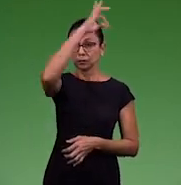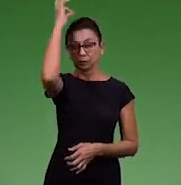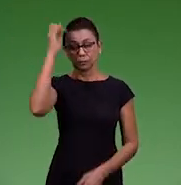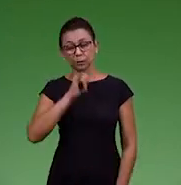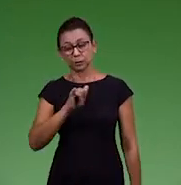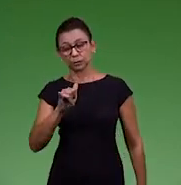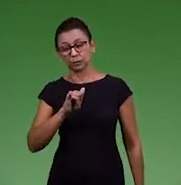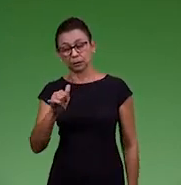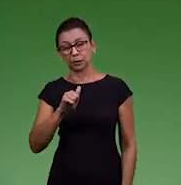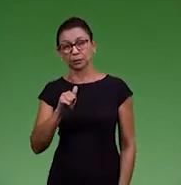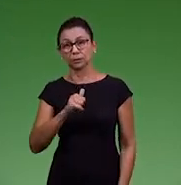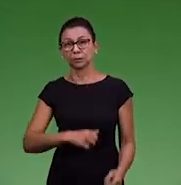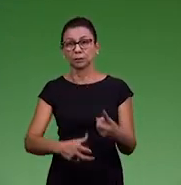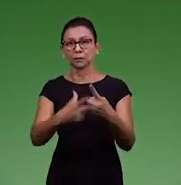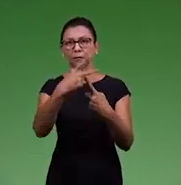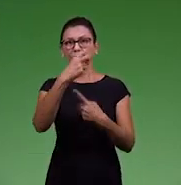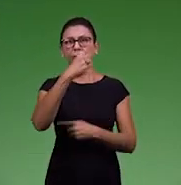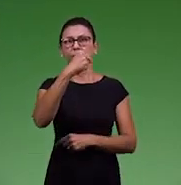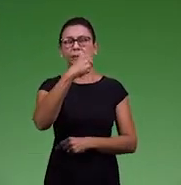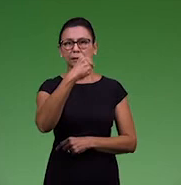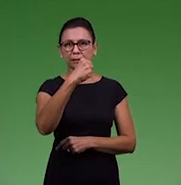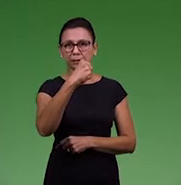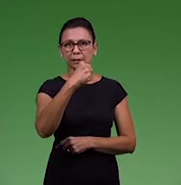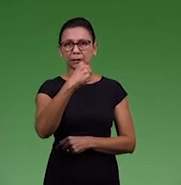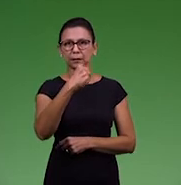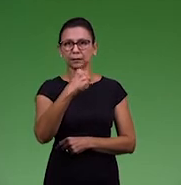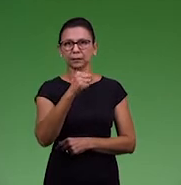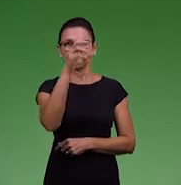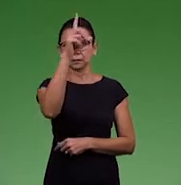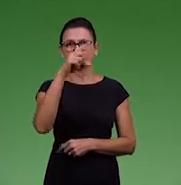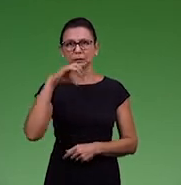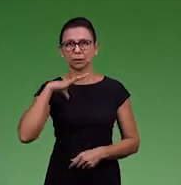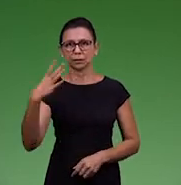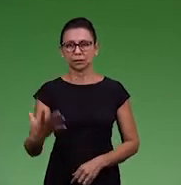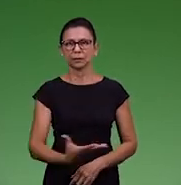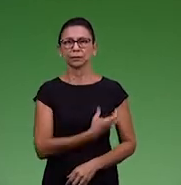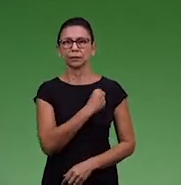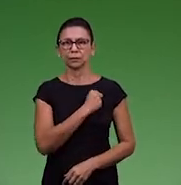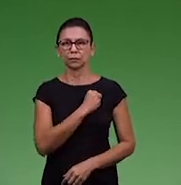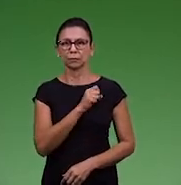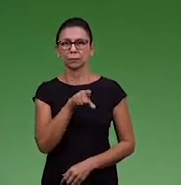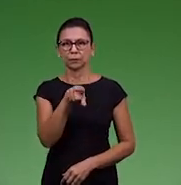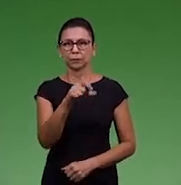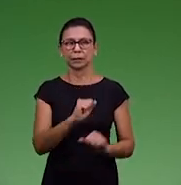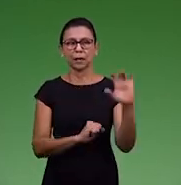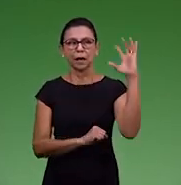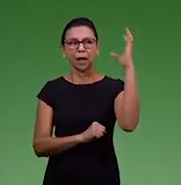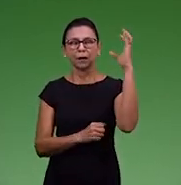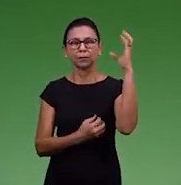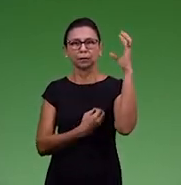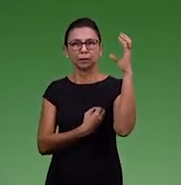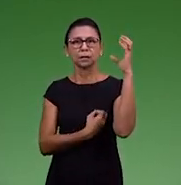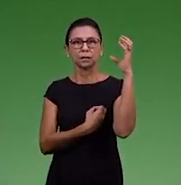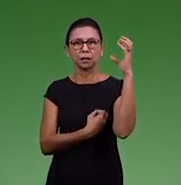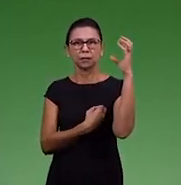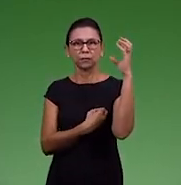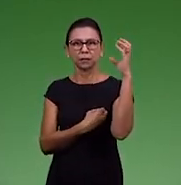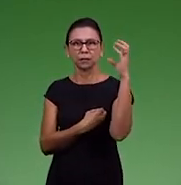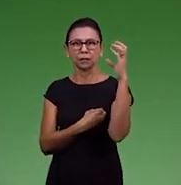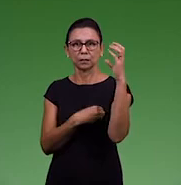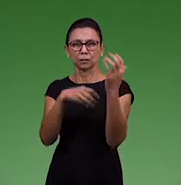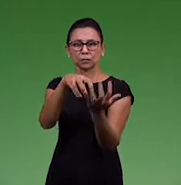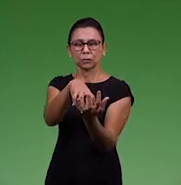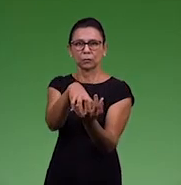da árvore da vida, que ele foi impedido de comer. Porque nessa árvore da vida que estava lá, se ele comesse essa situação de pecado, ele vivia